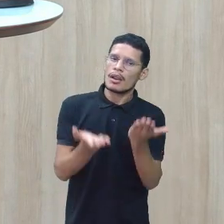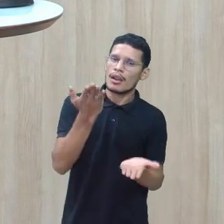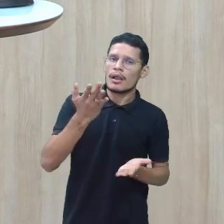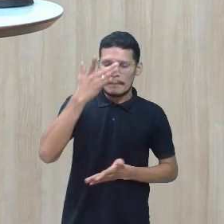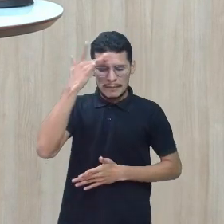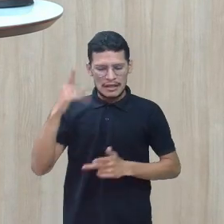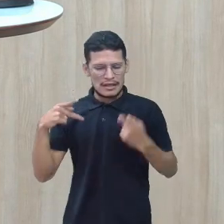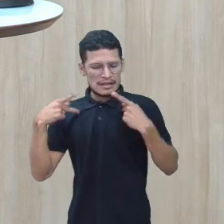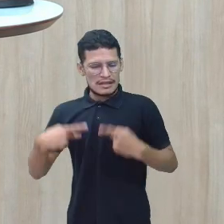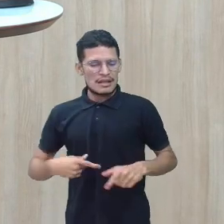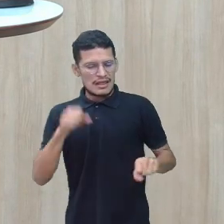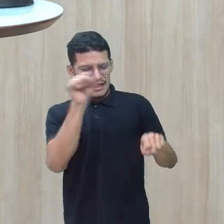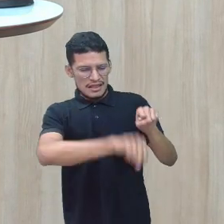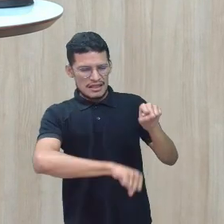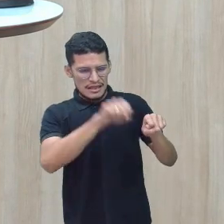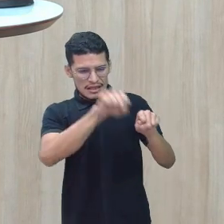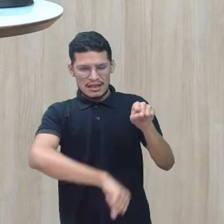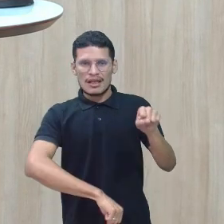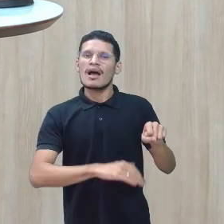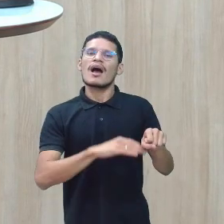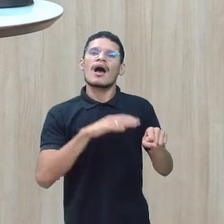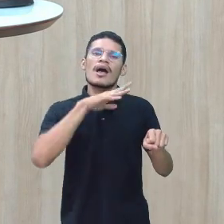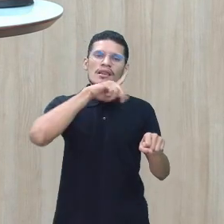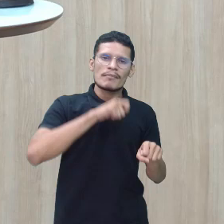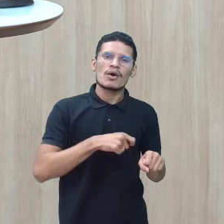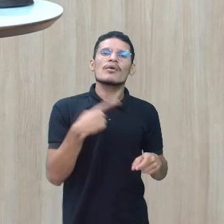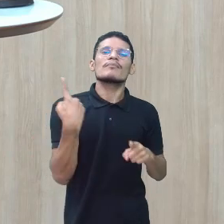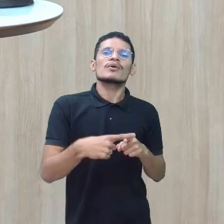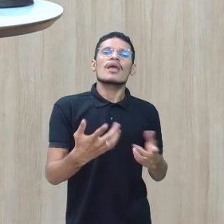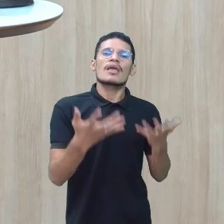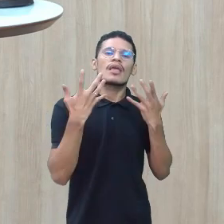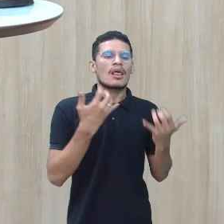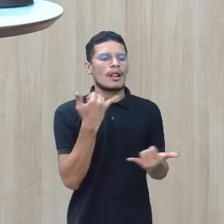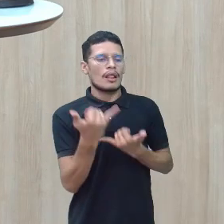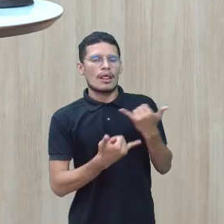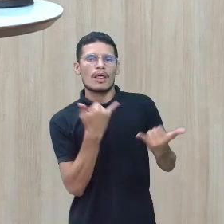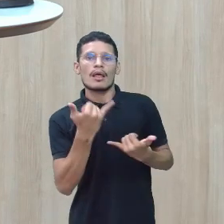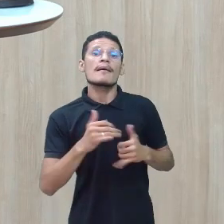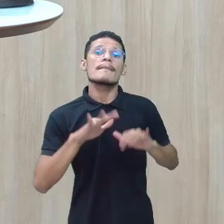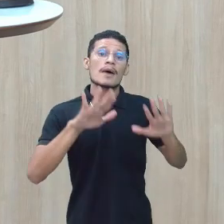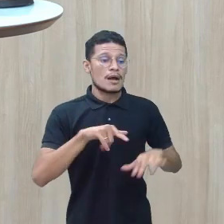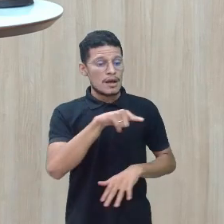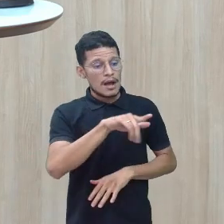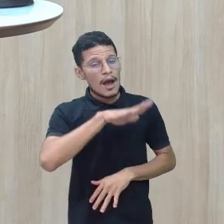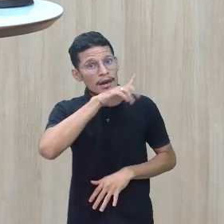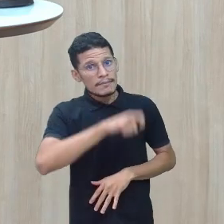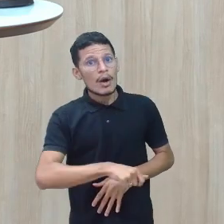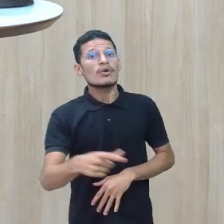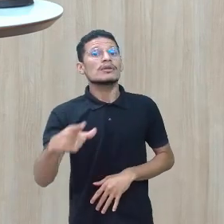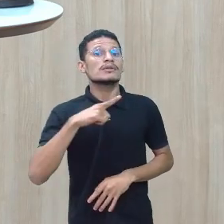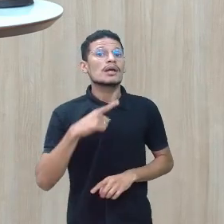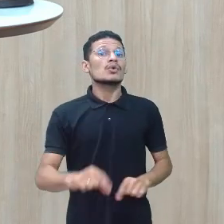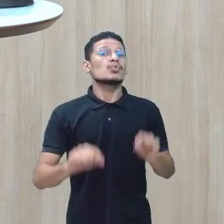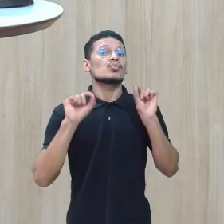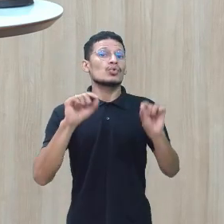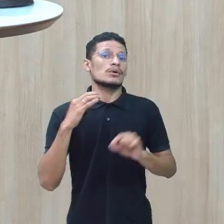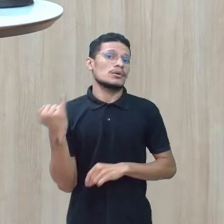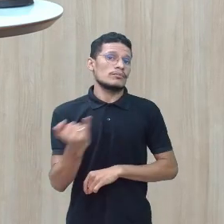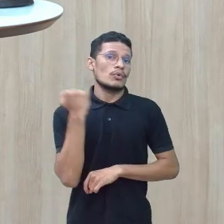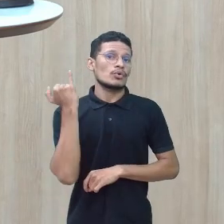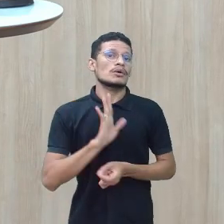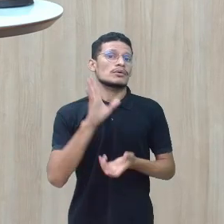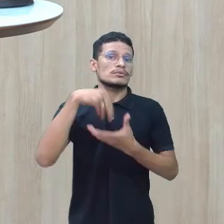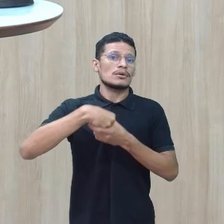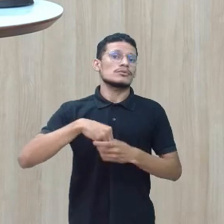os animais por brincadeira, mas aquele animal que está ali, ele tem a sua importância